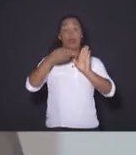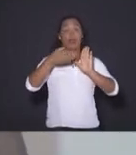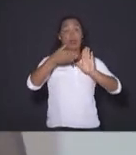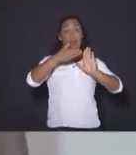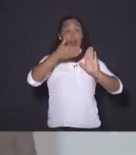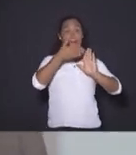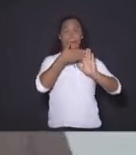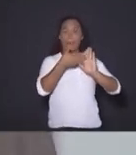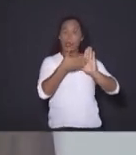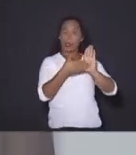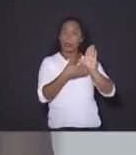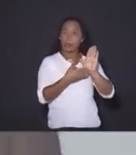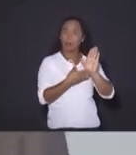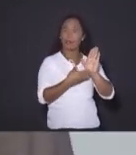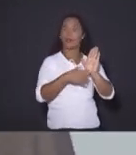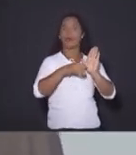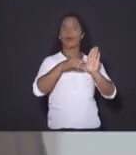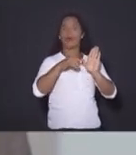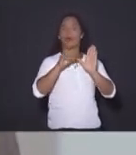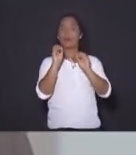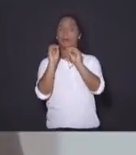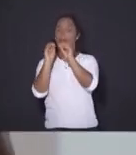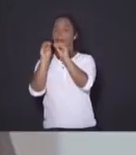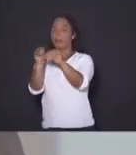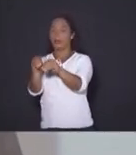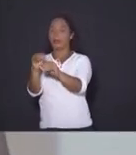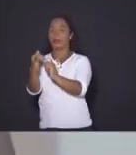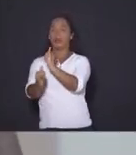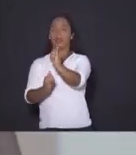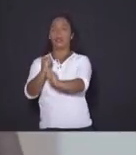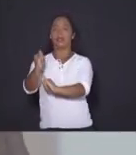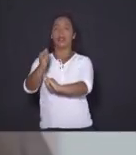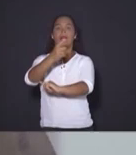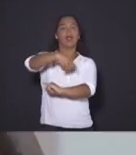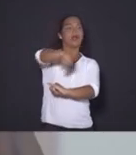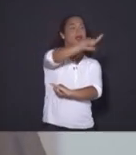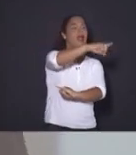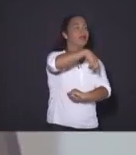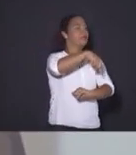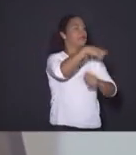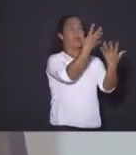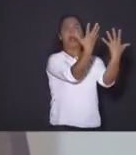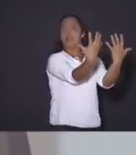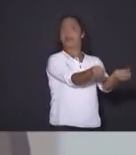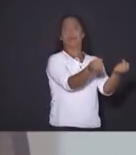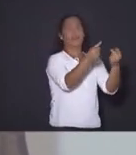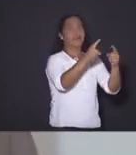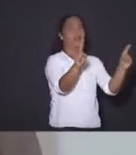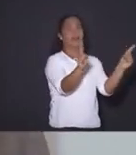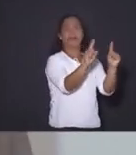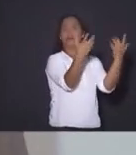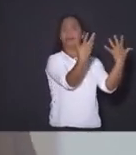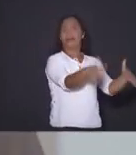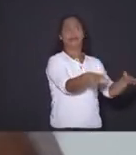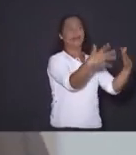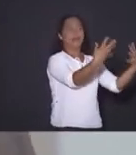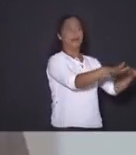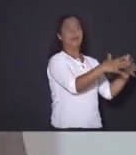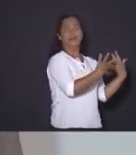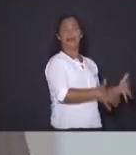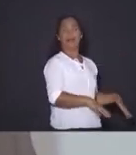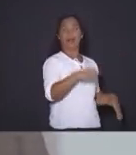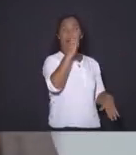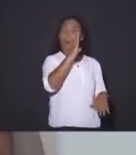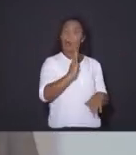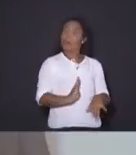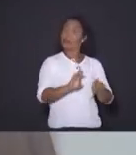de internet através do facebook foi rechaçado na índia foi rechaçado em diversos outros países e o próprio brasil nós tivemos